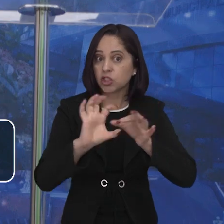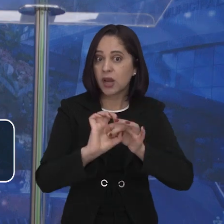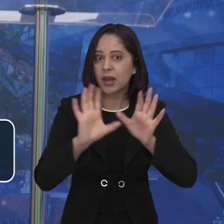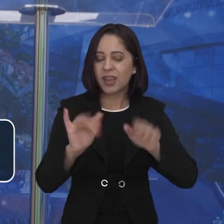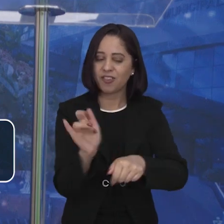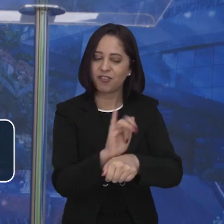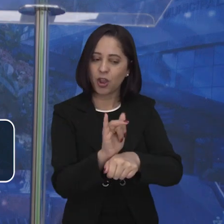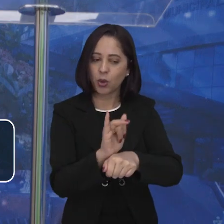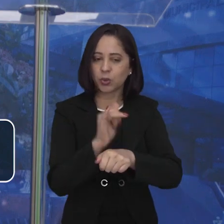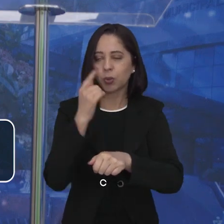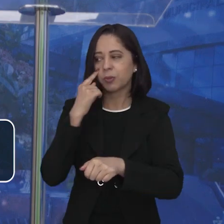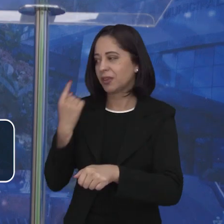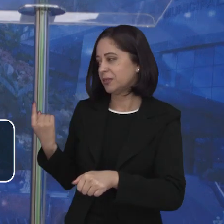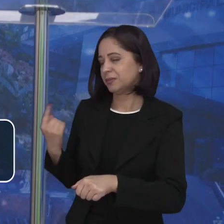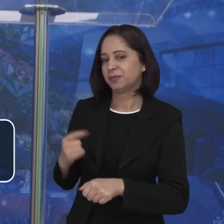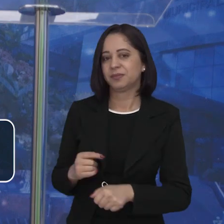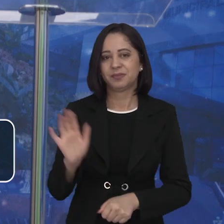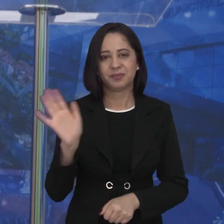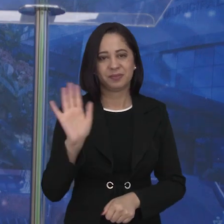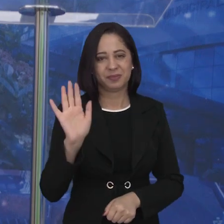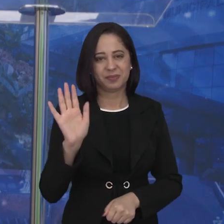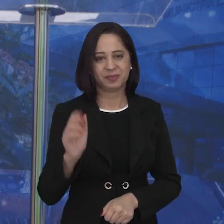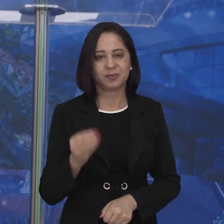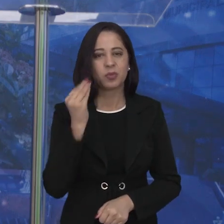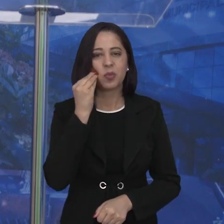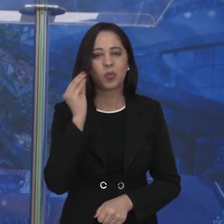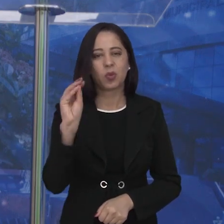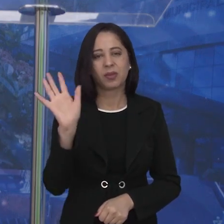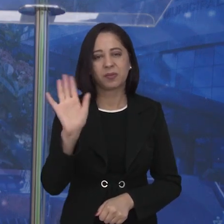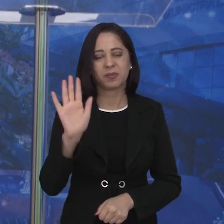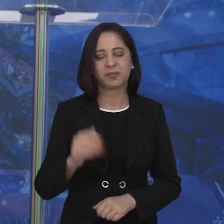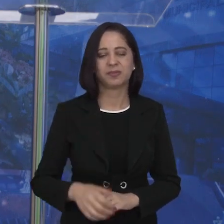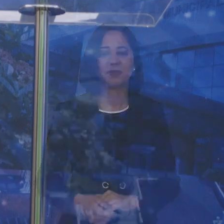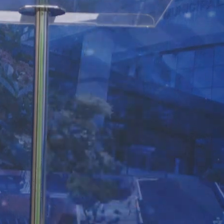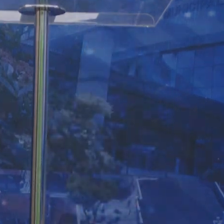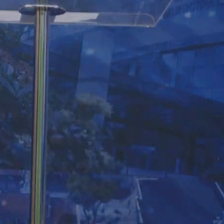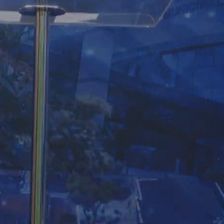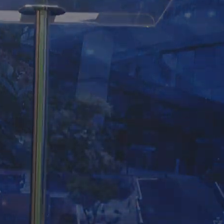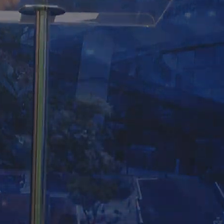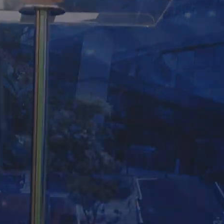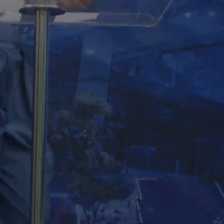no nosso canal do YouTube TV Câmara SJC. Até o próximo programa. Um beijo. Tchau, tchau.